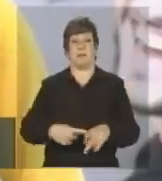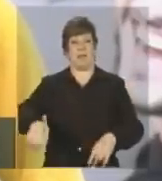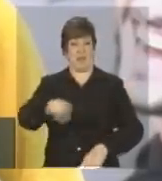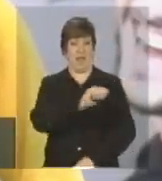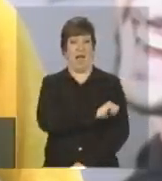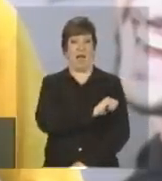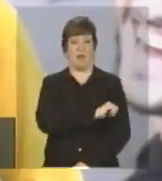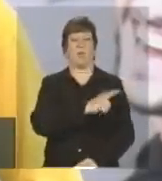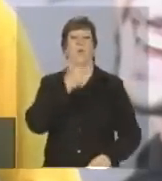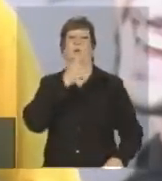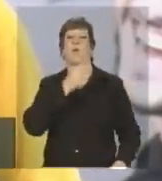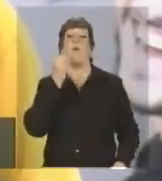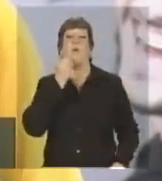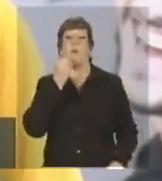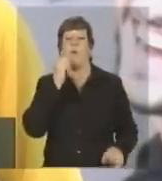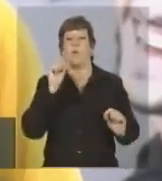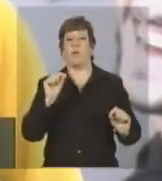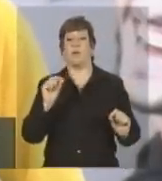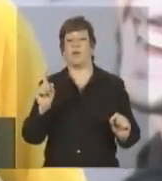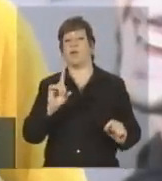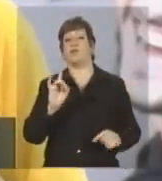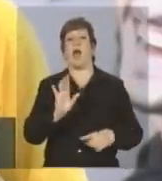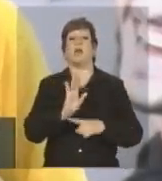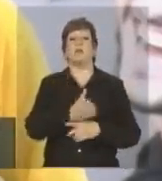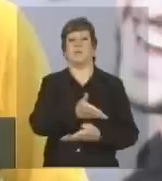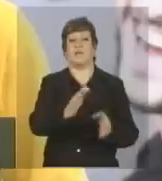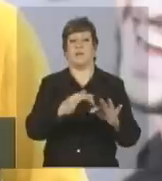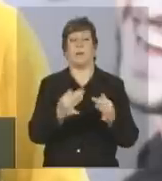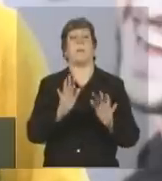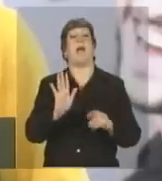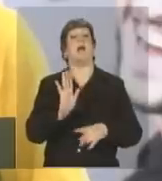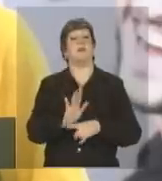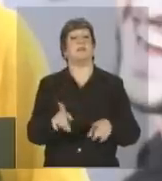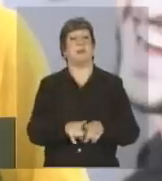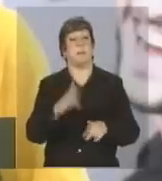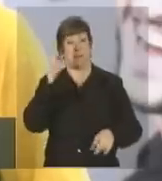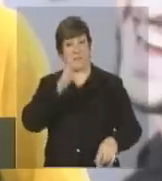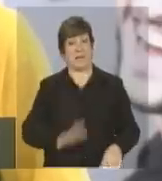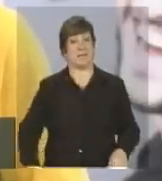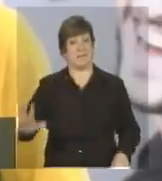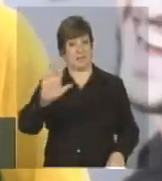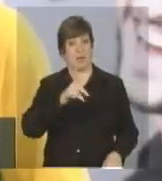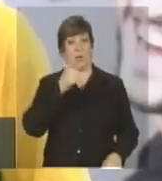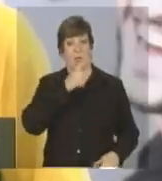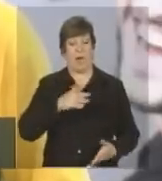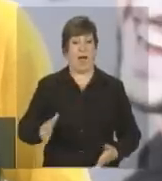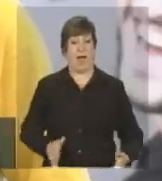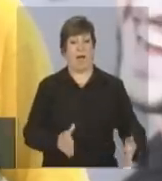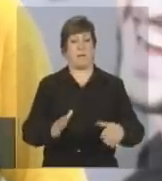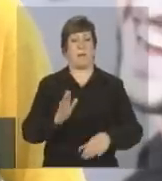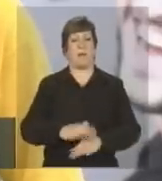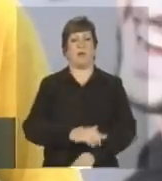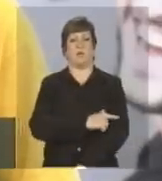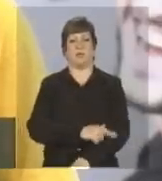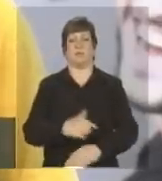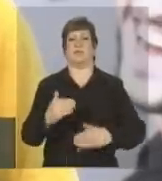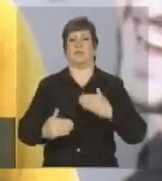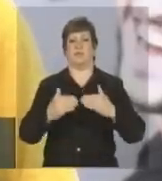as oportunidades que não só ajudam essas famílias, mas ajudam, sem dúvida alguma, o Brasil a percorrer um caminho de mais justiça e